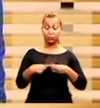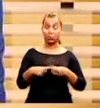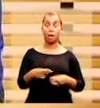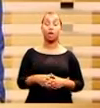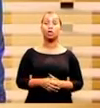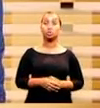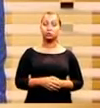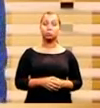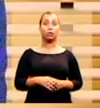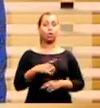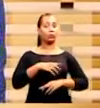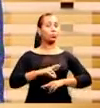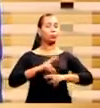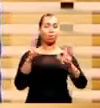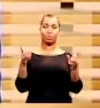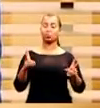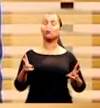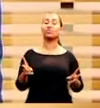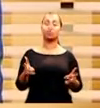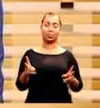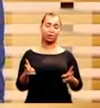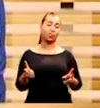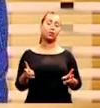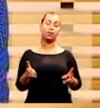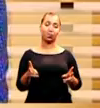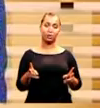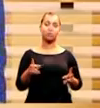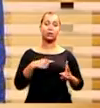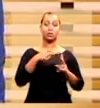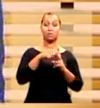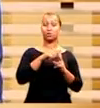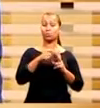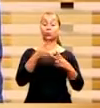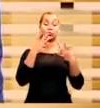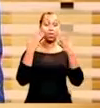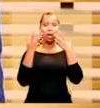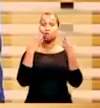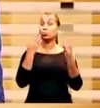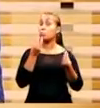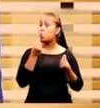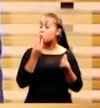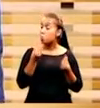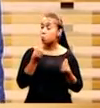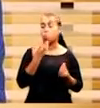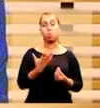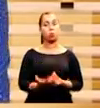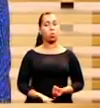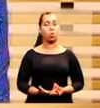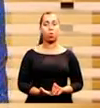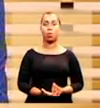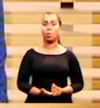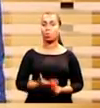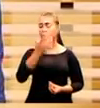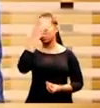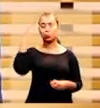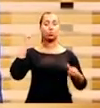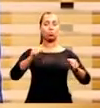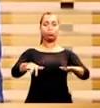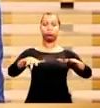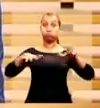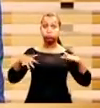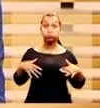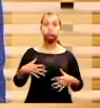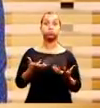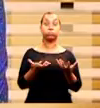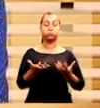na cidade e tem uma diferença mesmo. Tem 2 teatros lá muito bons, com público, com uma plateia